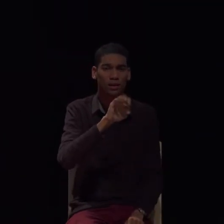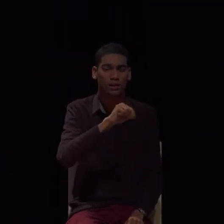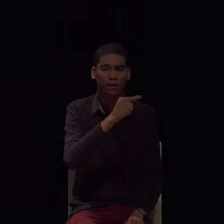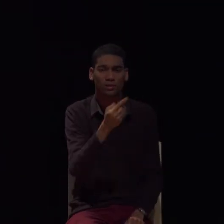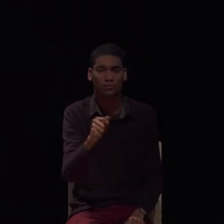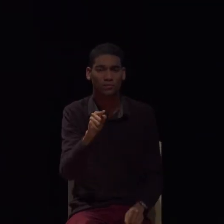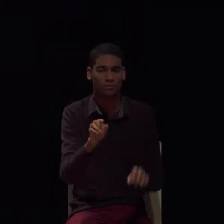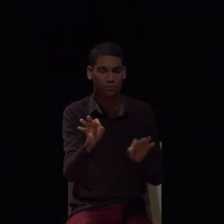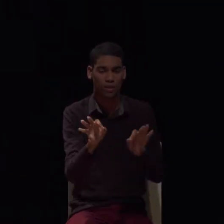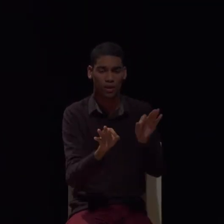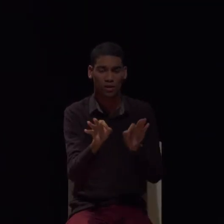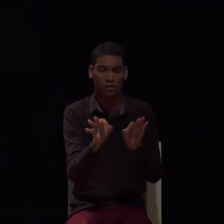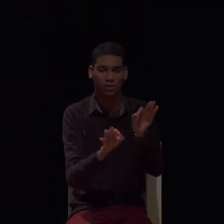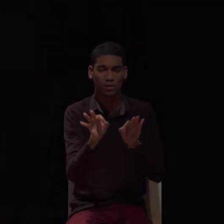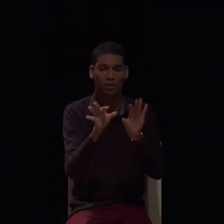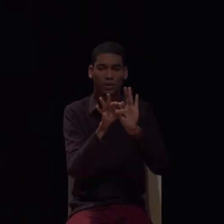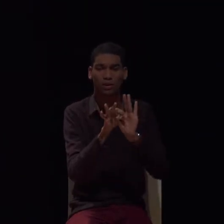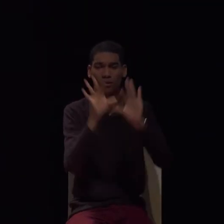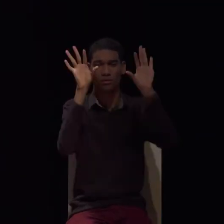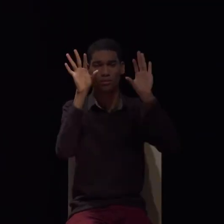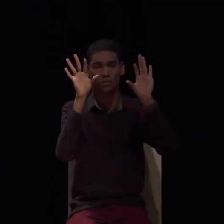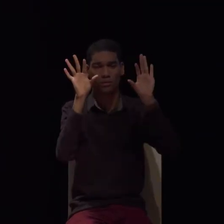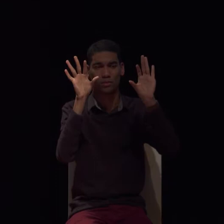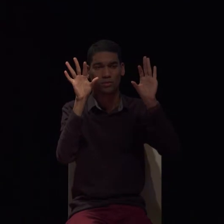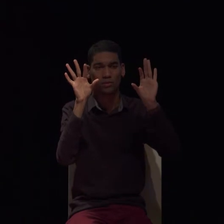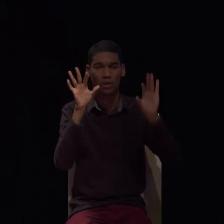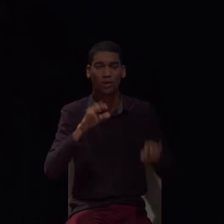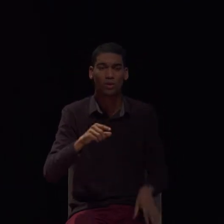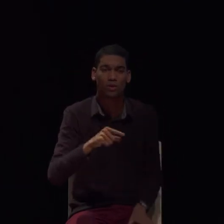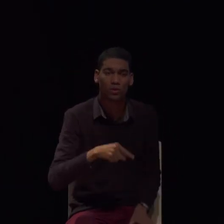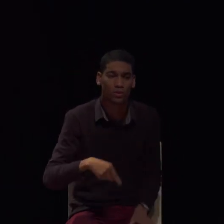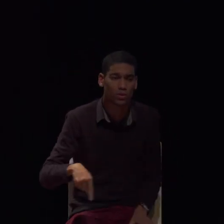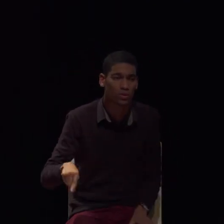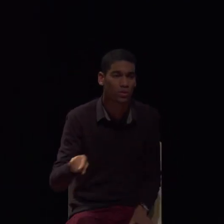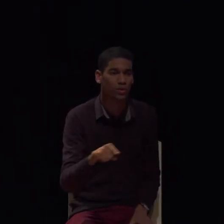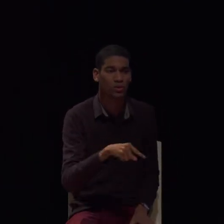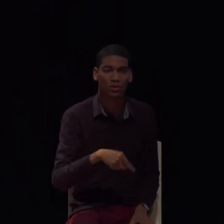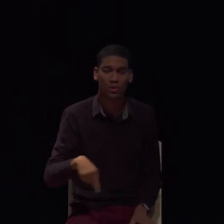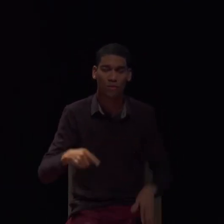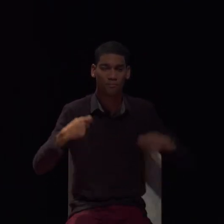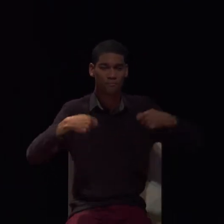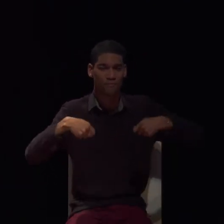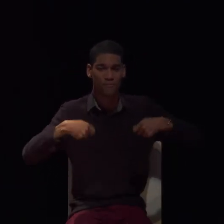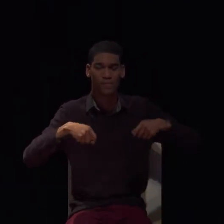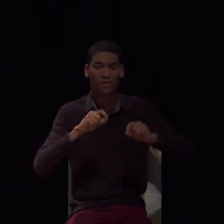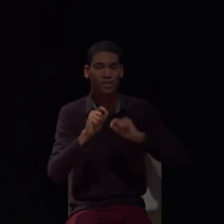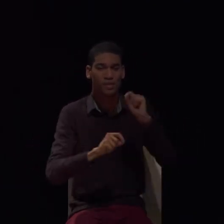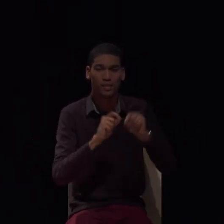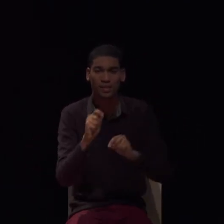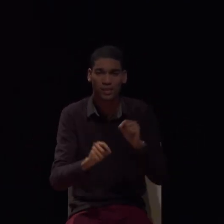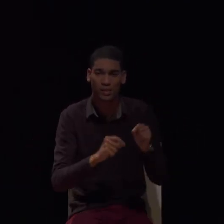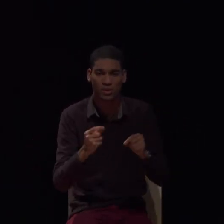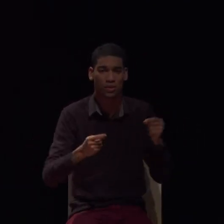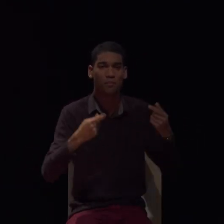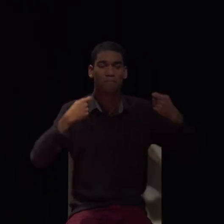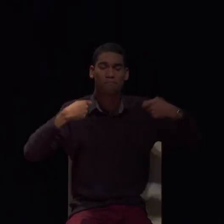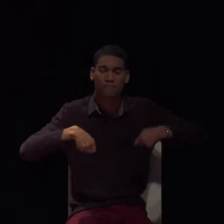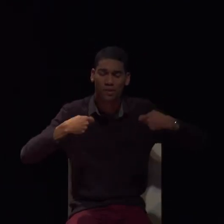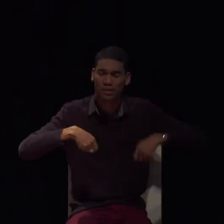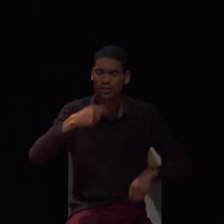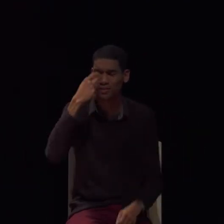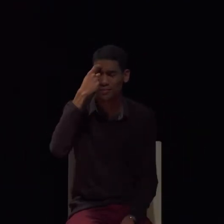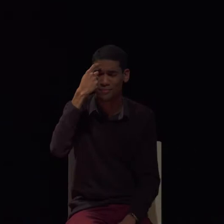não tem como a gente discutir a educação das relações sociais hoje sem